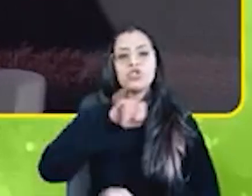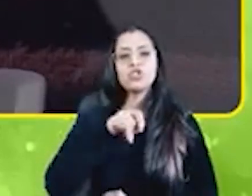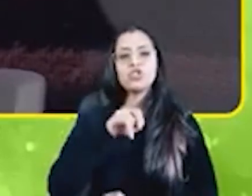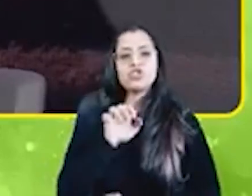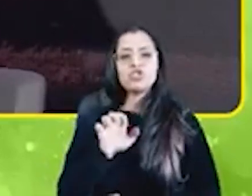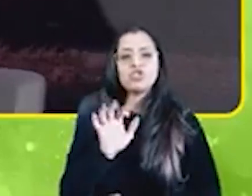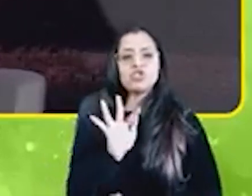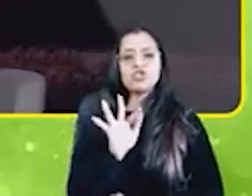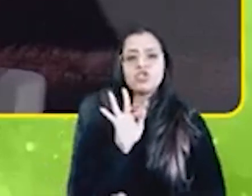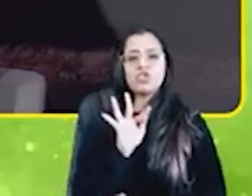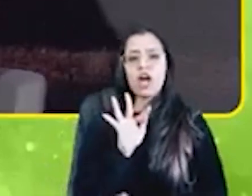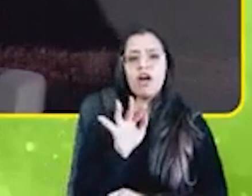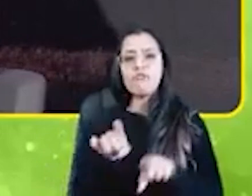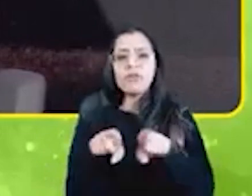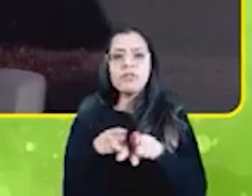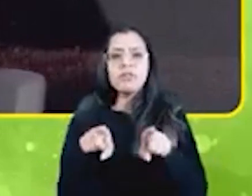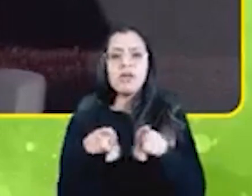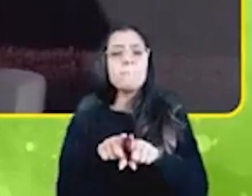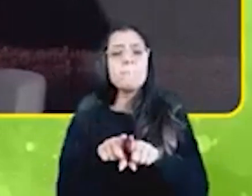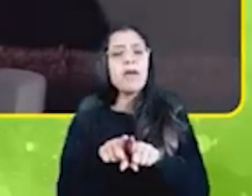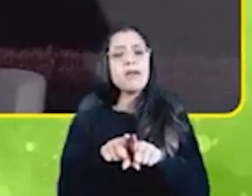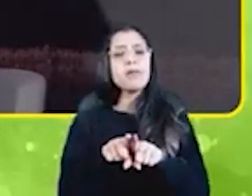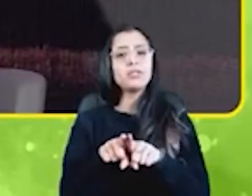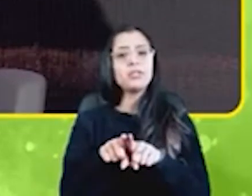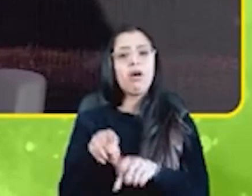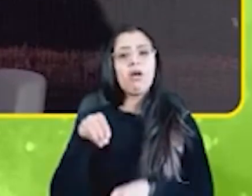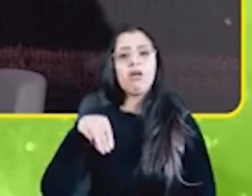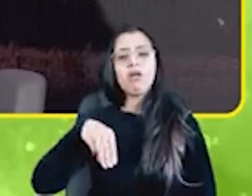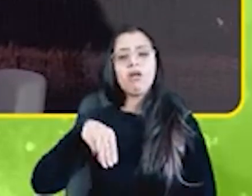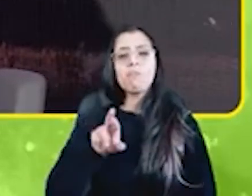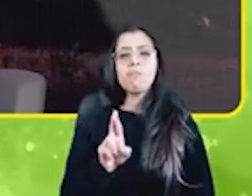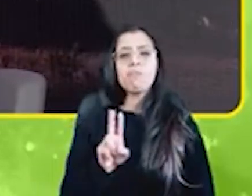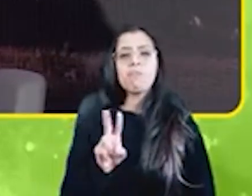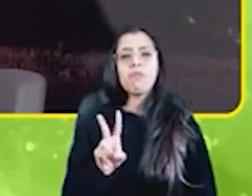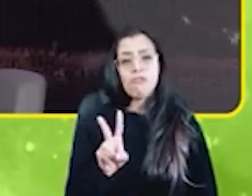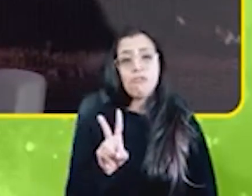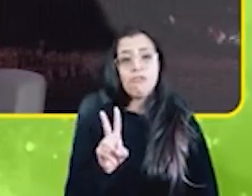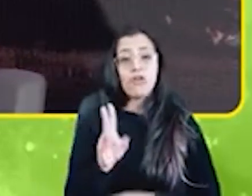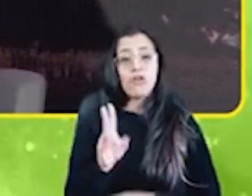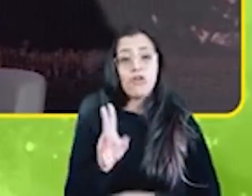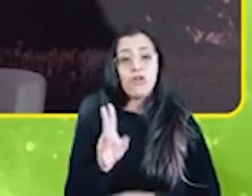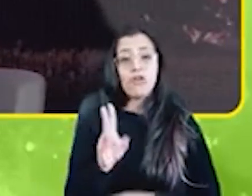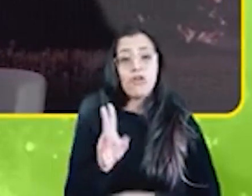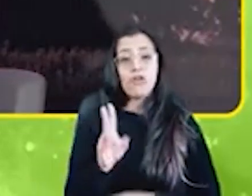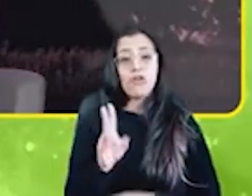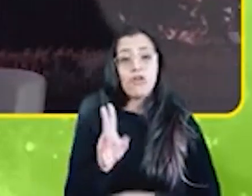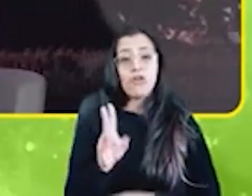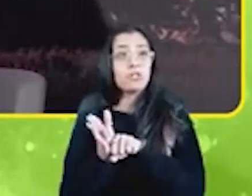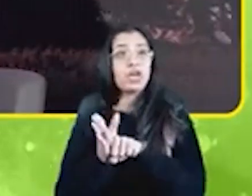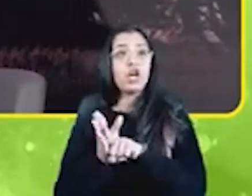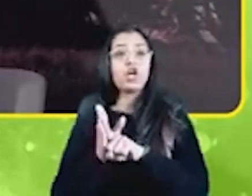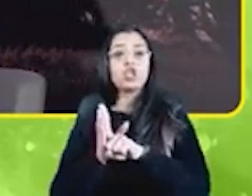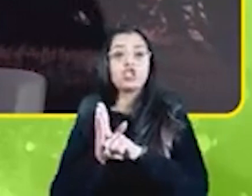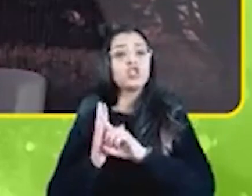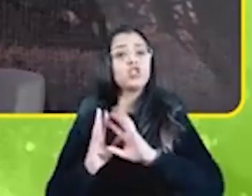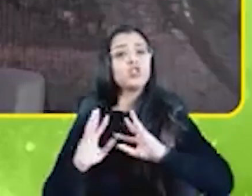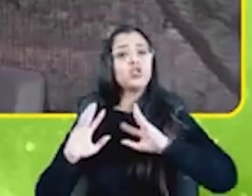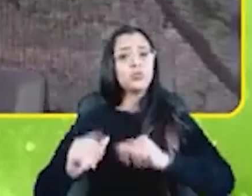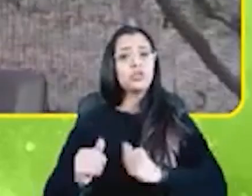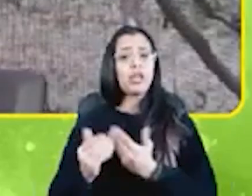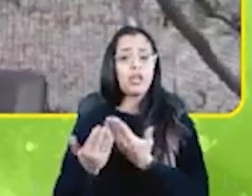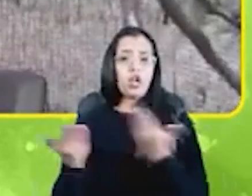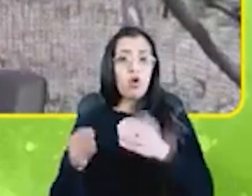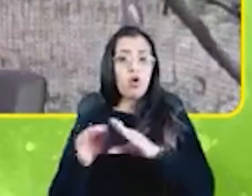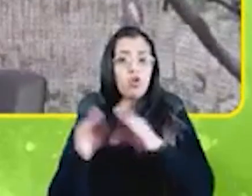do nosso MRV do nosso inventário né totalmente aderente ao painel que teve hoje sobre carbono no solo